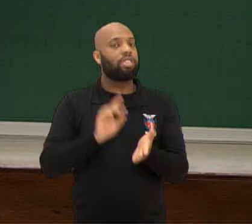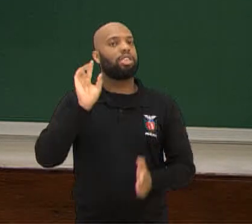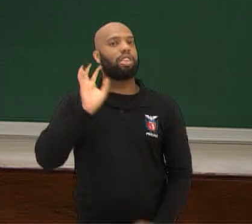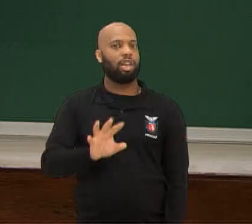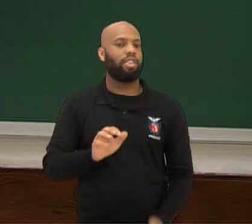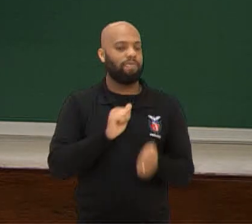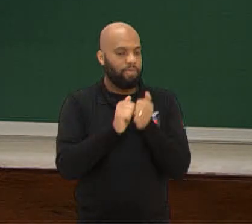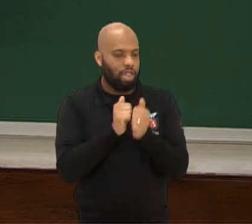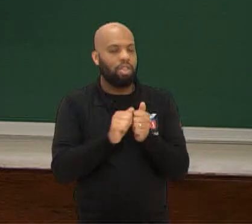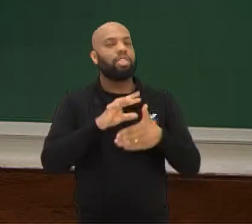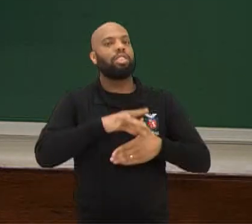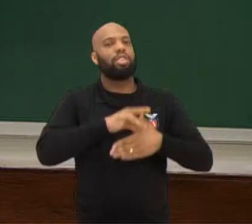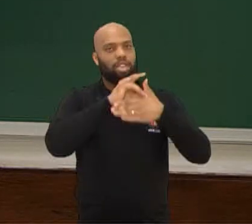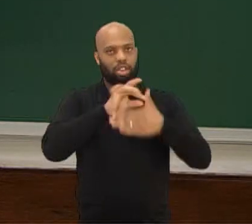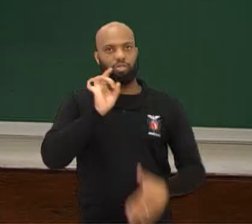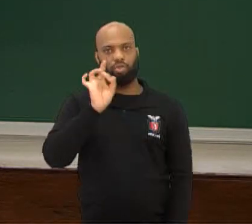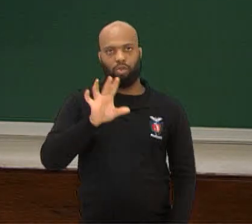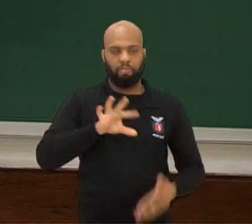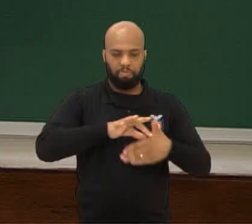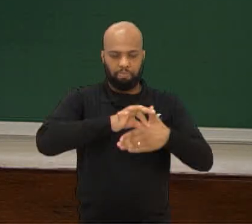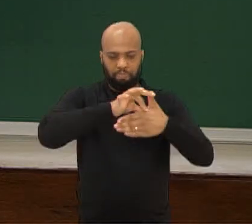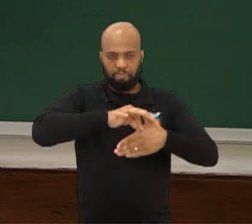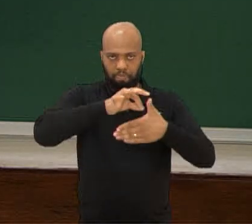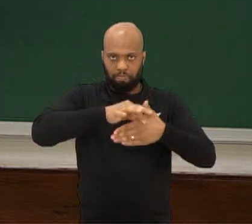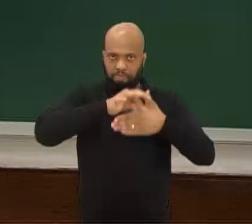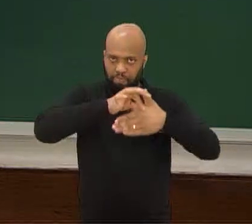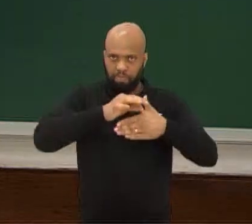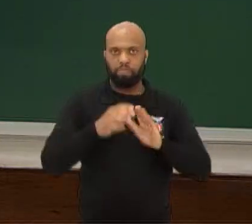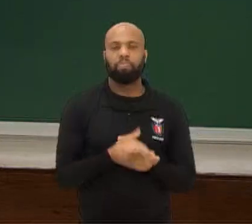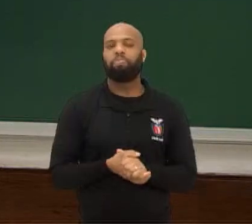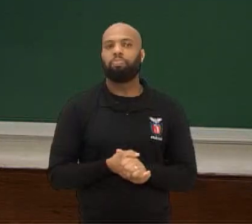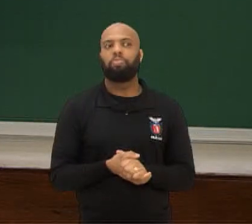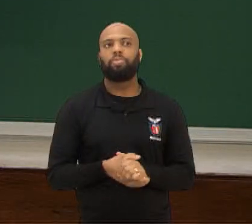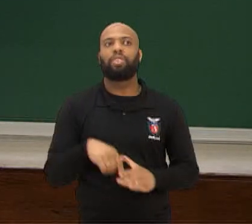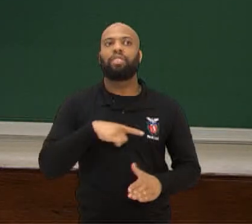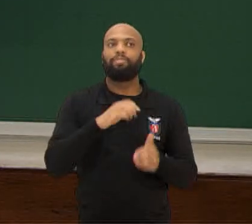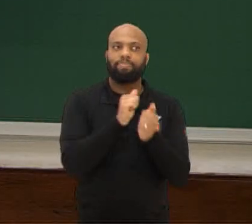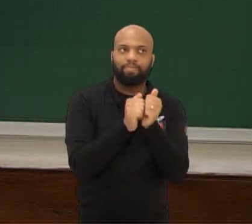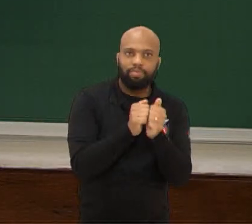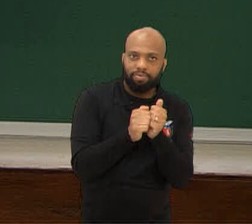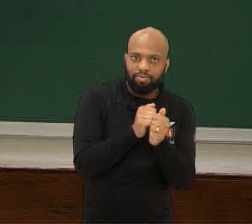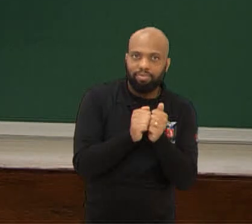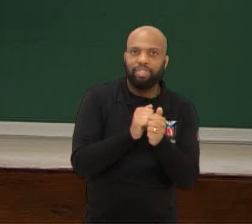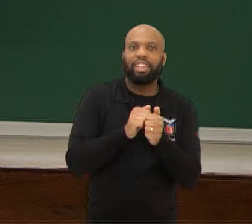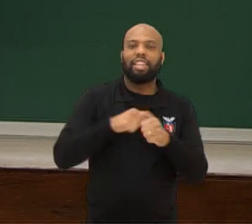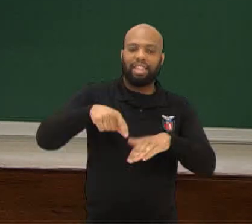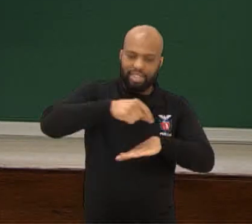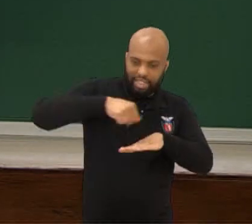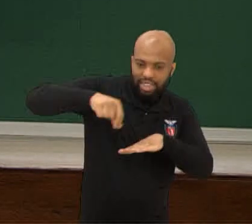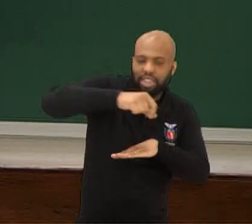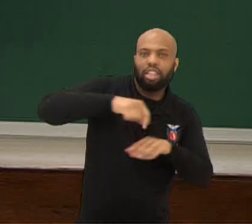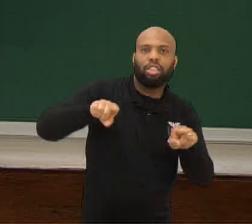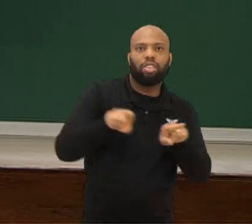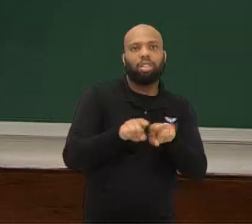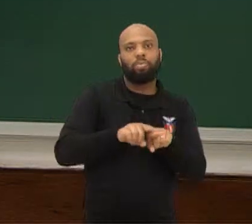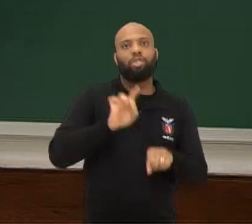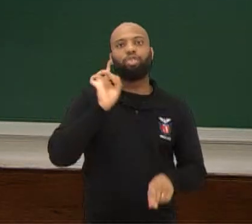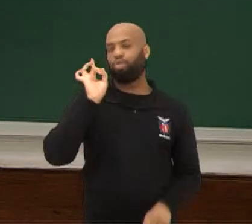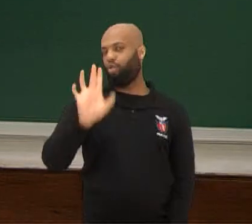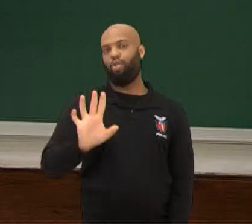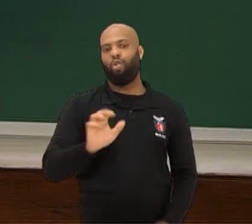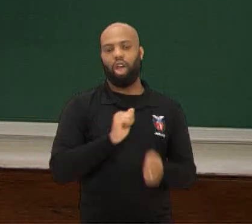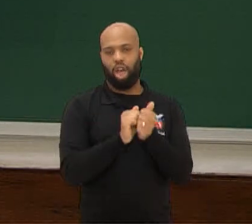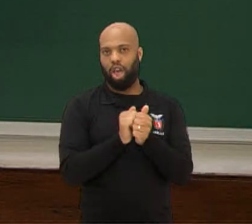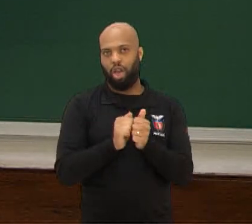bem específico, né? Como diz Jaime Caetano Brown, é arroz, graxa, sal e a carne só. Esse é o